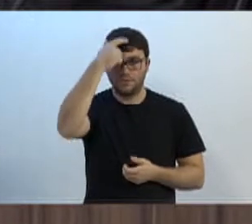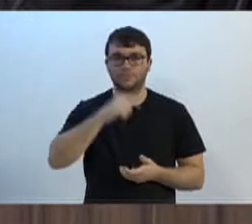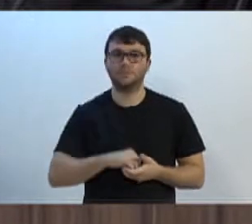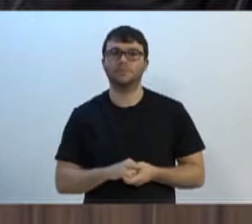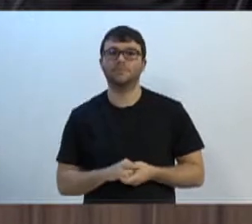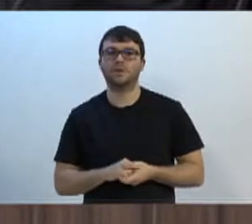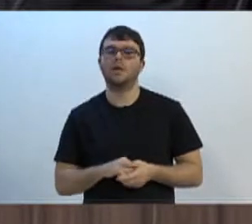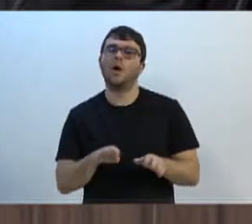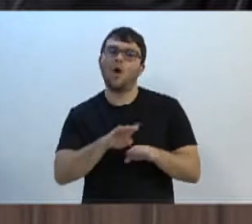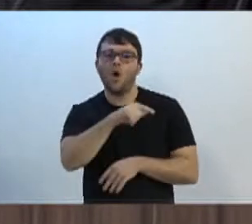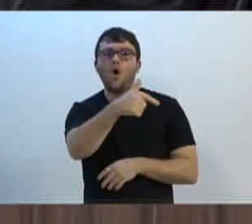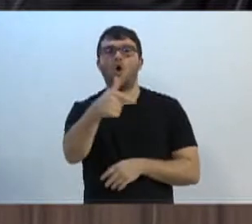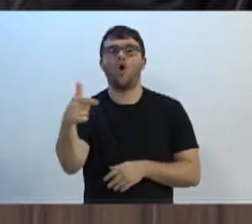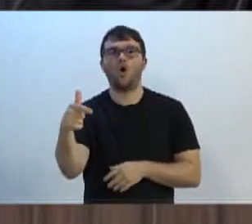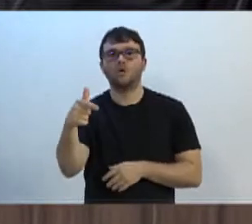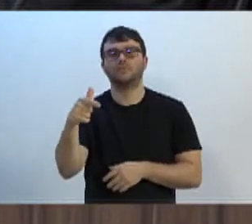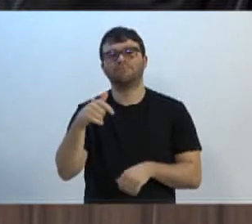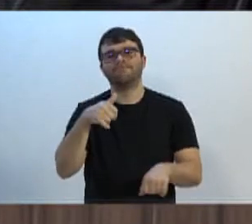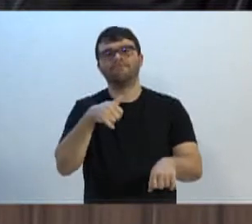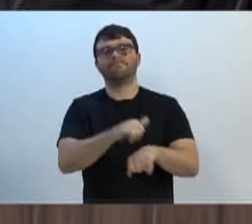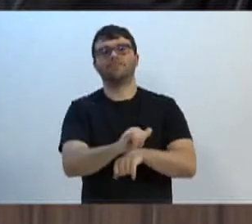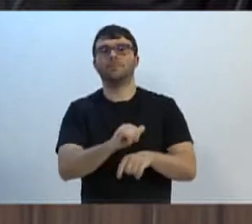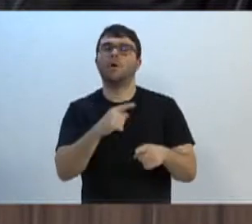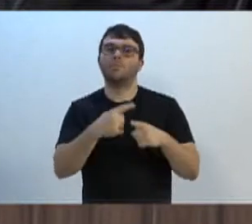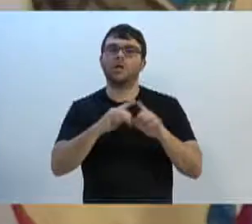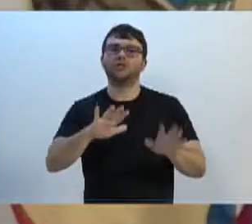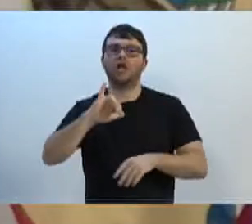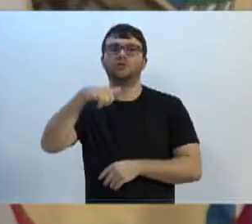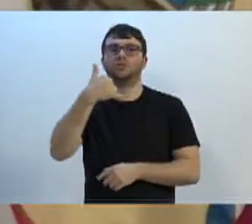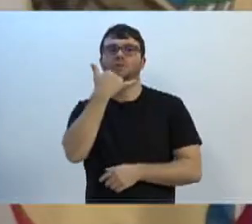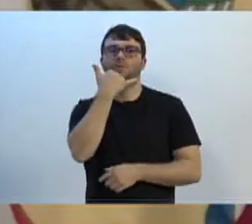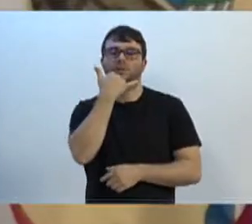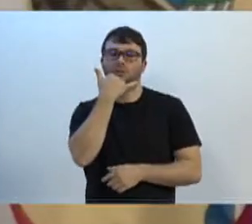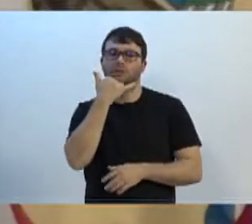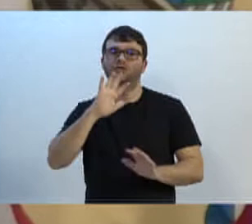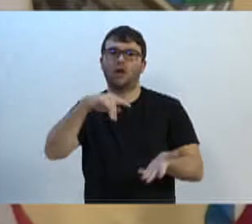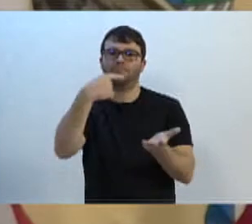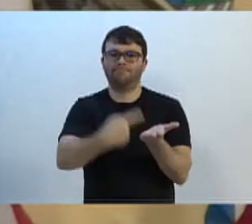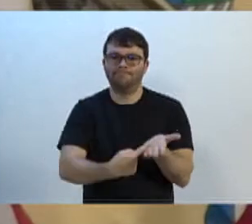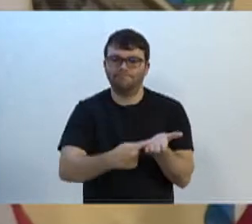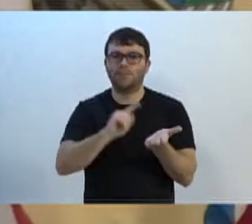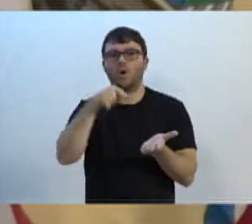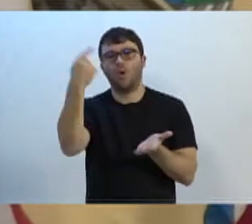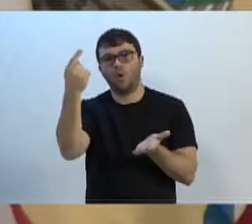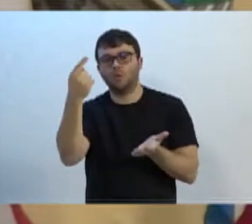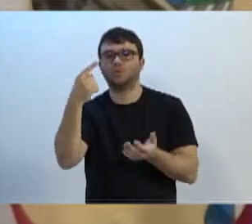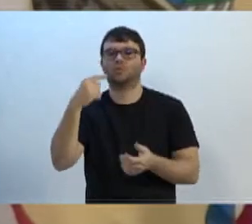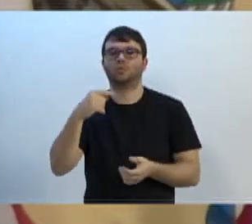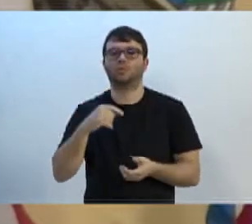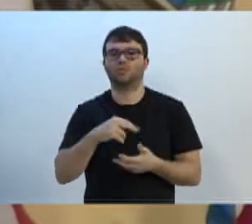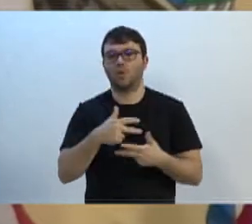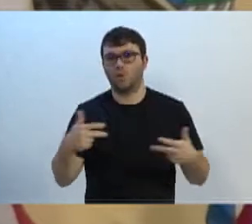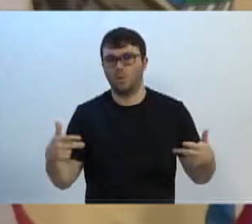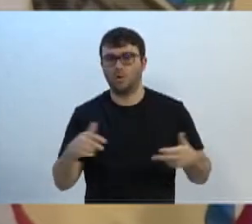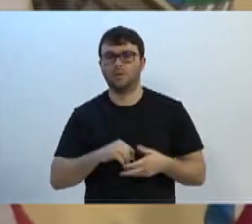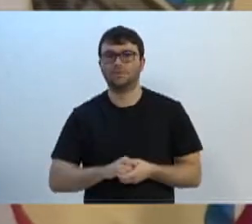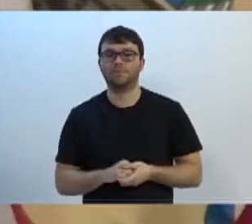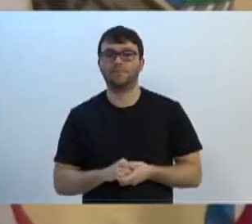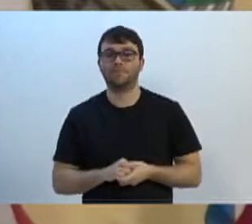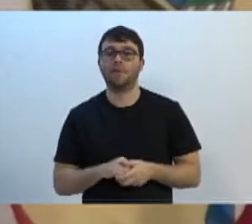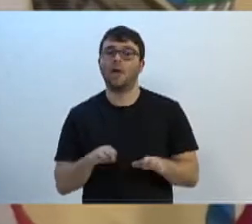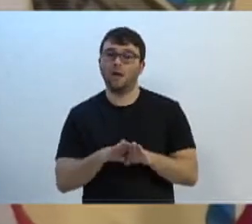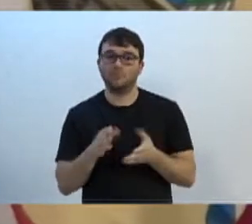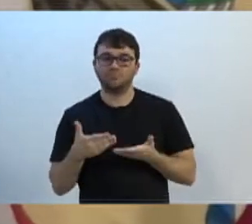vereadores justificaram a ausência por compromissos já anteriormente agendados neste momento passa a palavra condição dos trabalhos